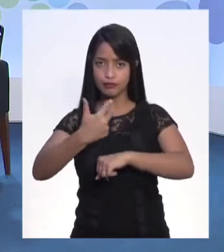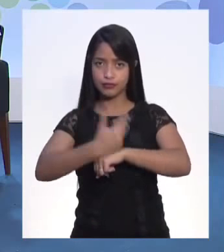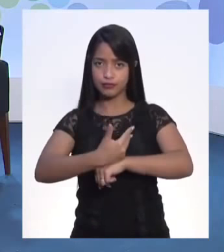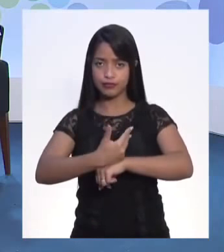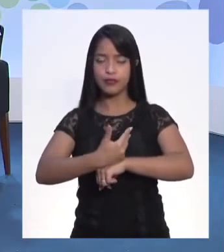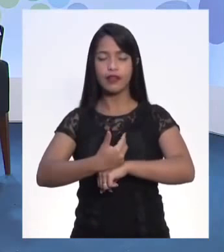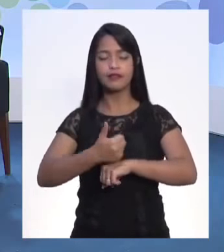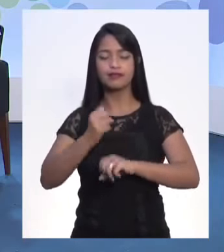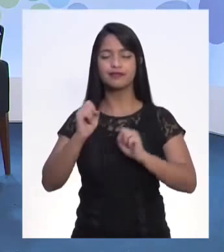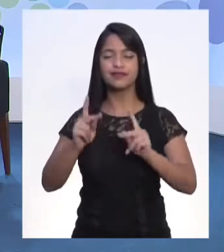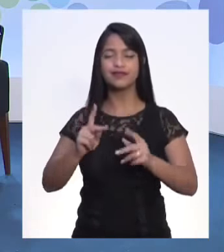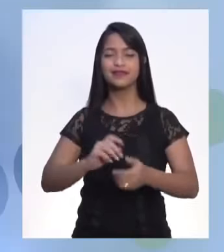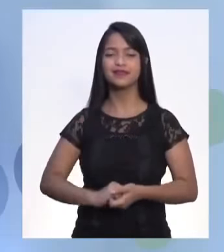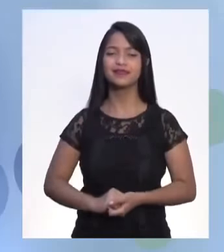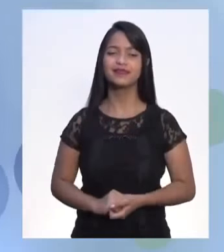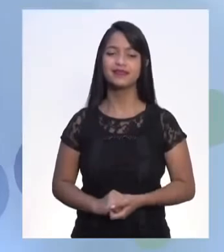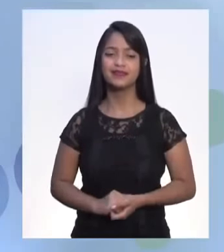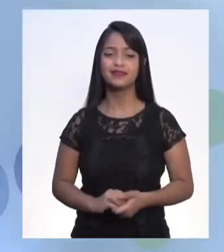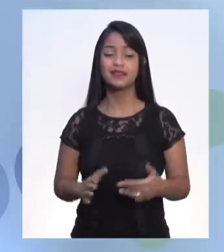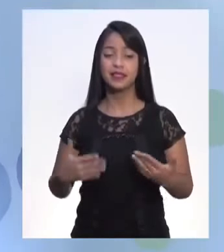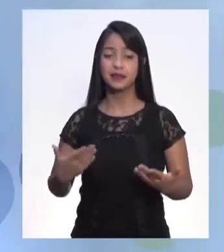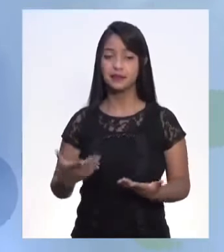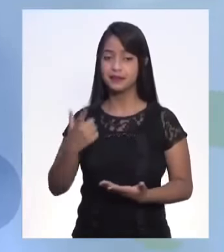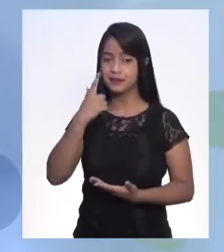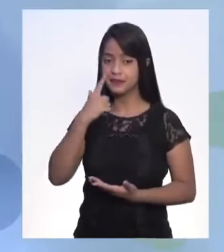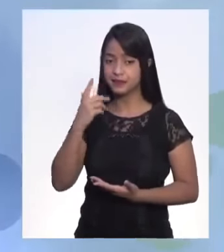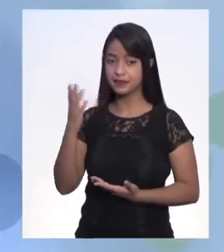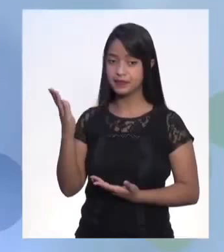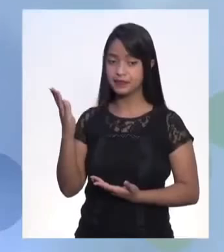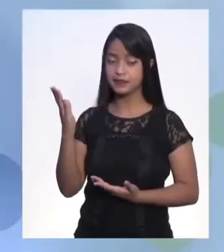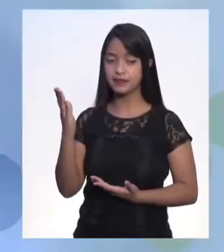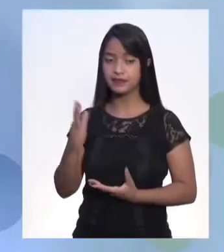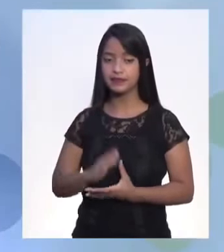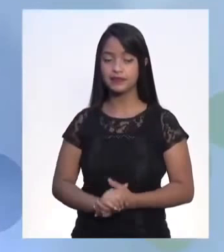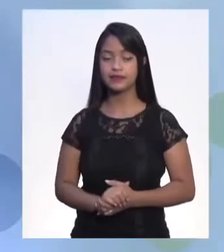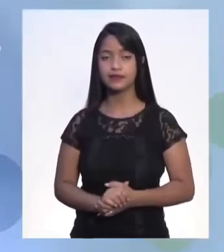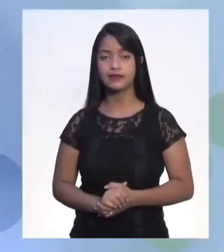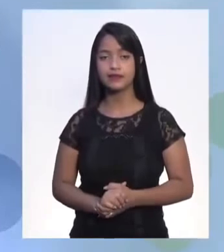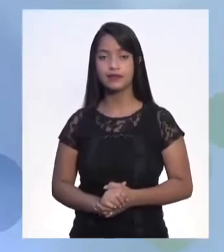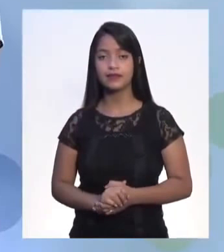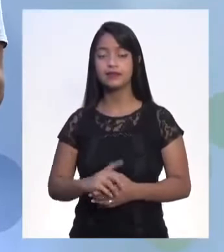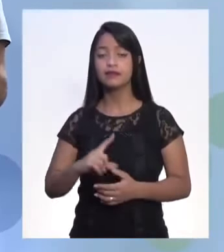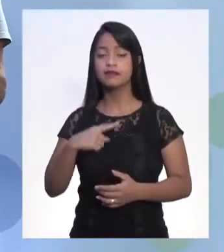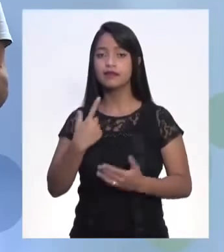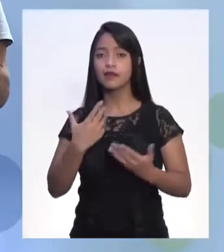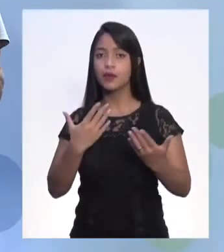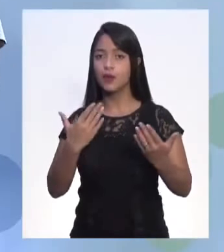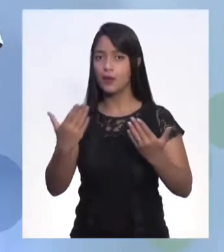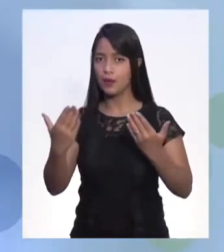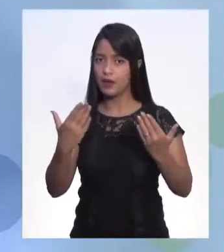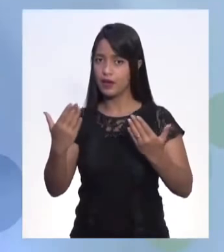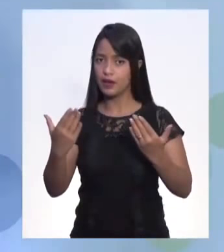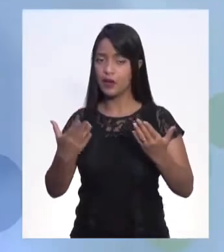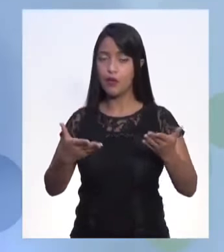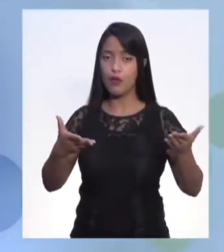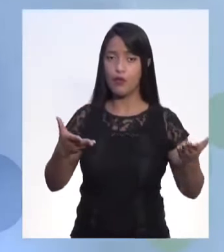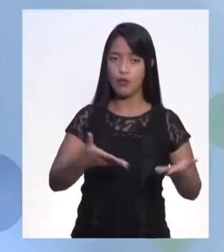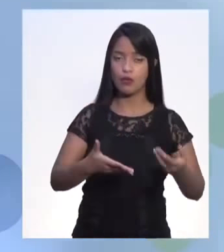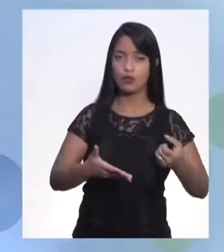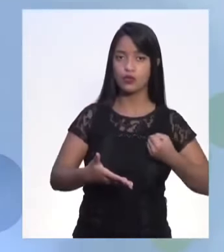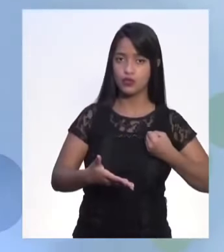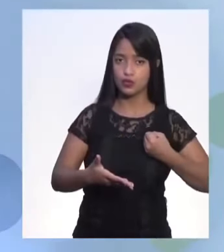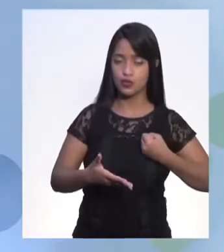pessoal da produção falando que é que tá melhor tá então o que que acontece ó a gente sempre faz a referência atração na comparação com o sistema de numeração